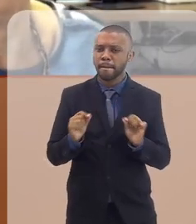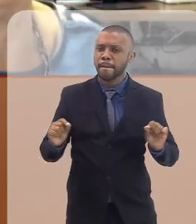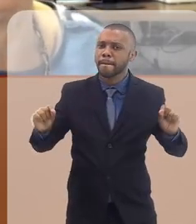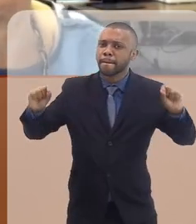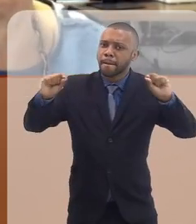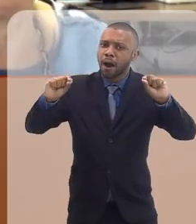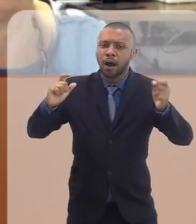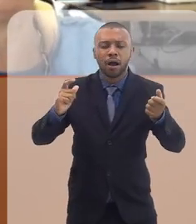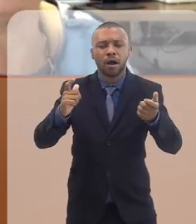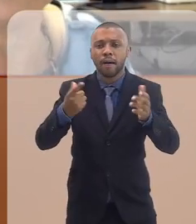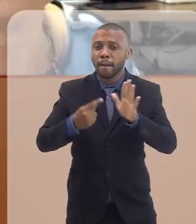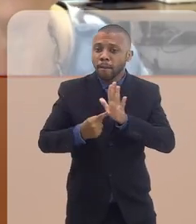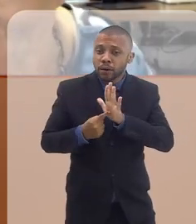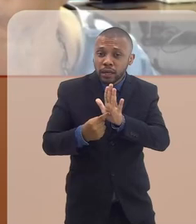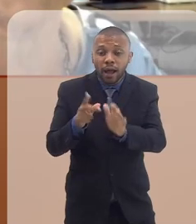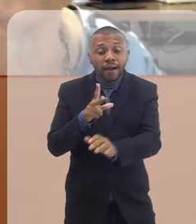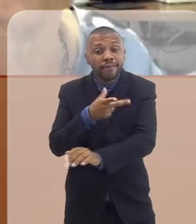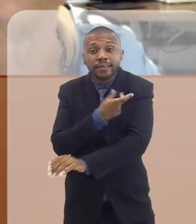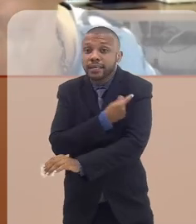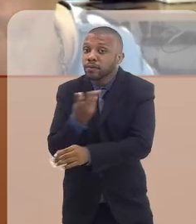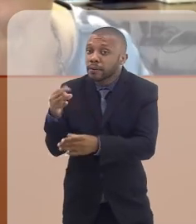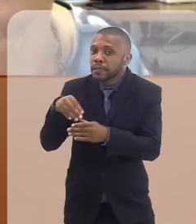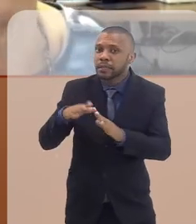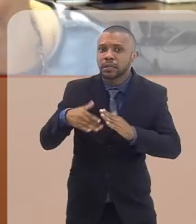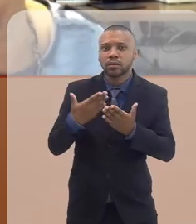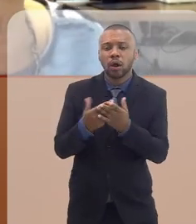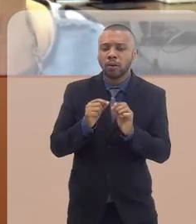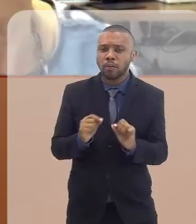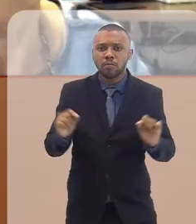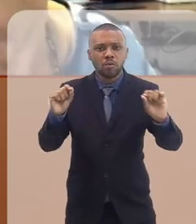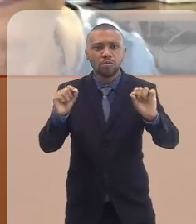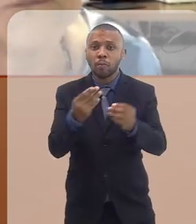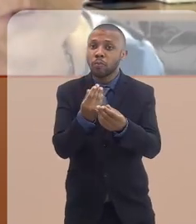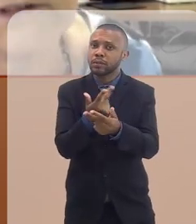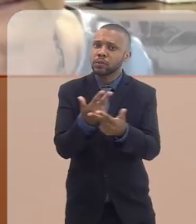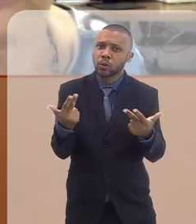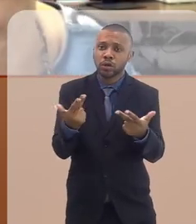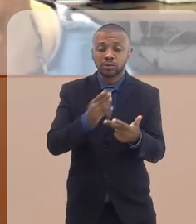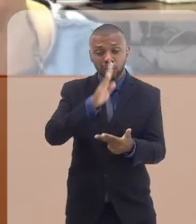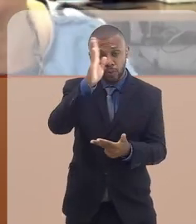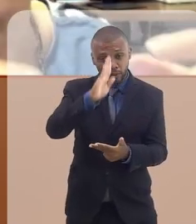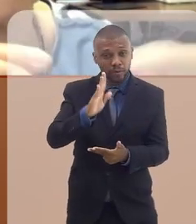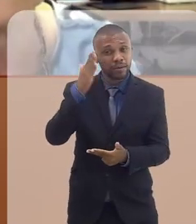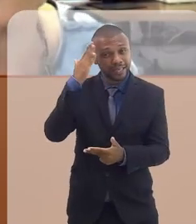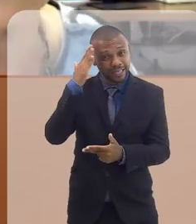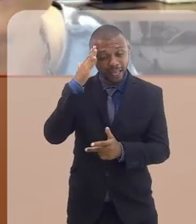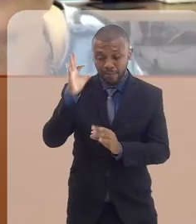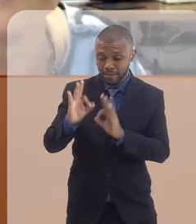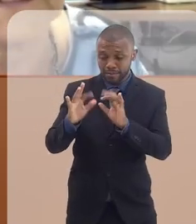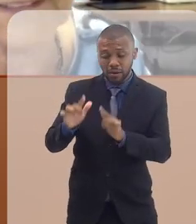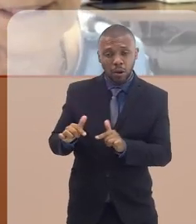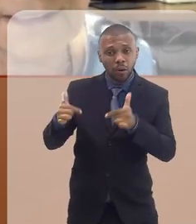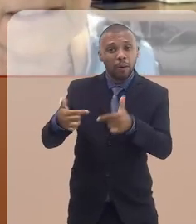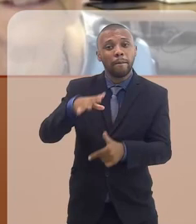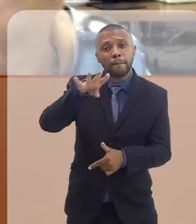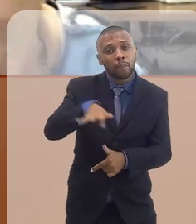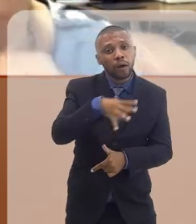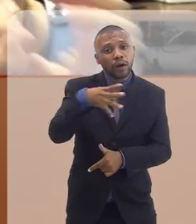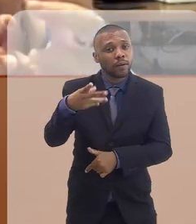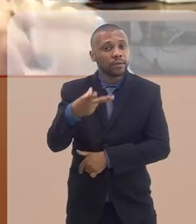escolas, levar a vacinação para dentro da escola. Tem muitas coisas. O Brasil sabe